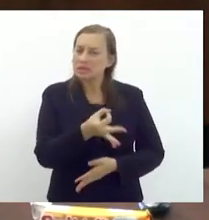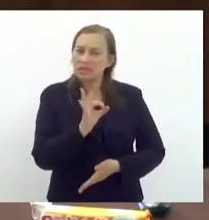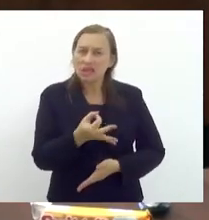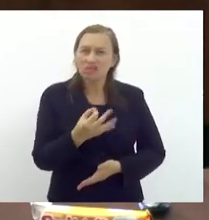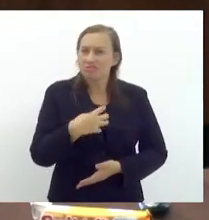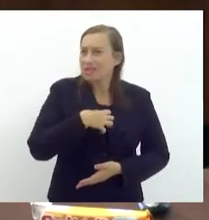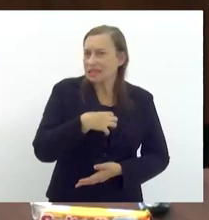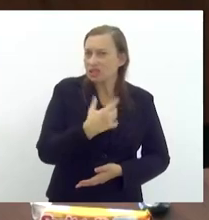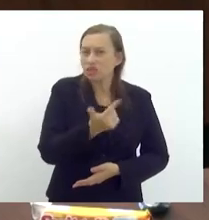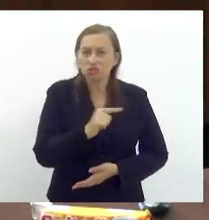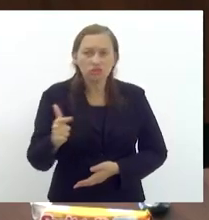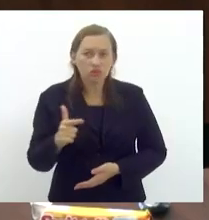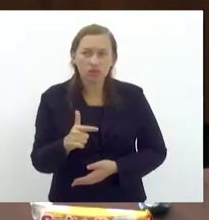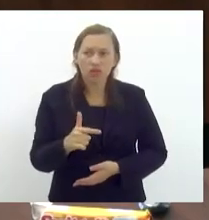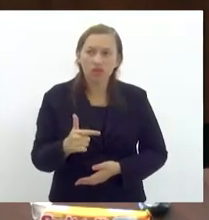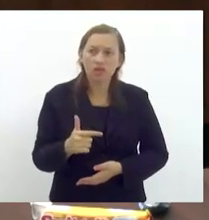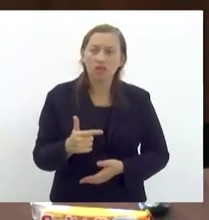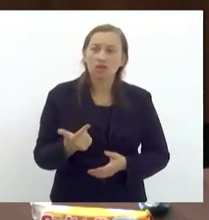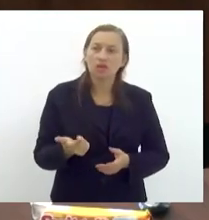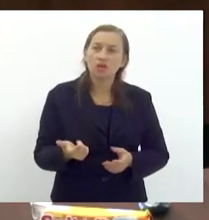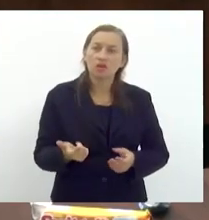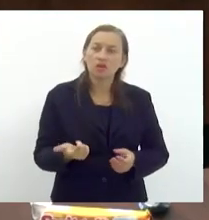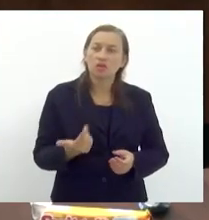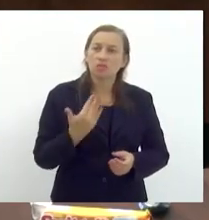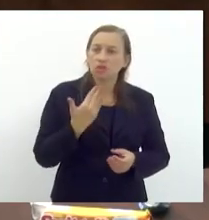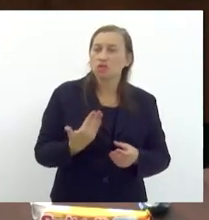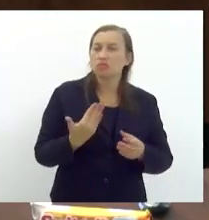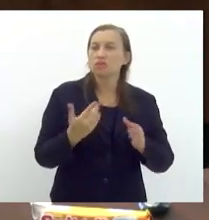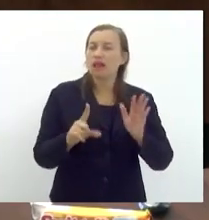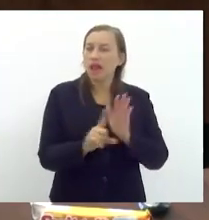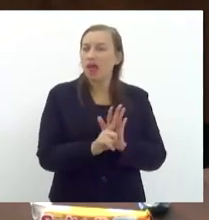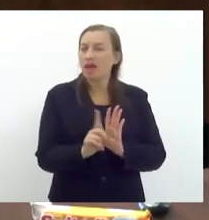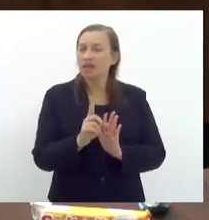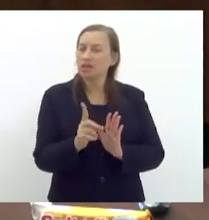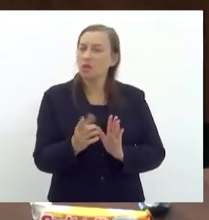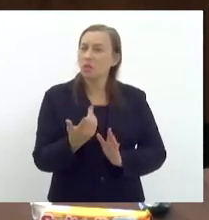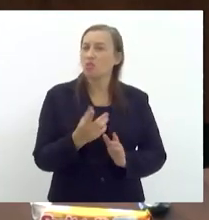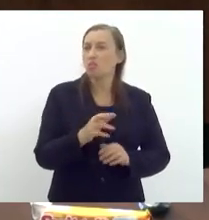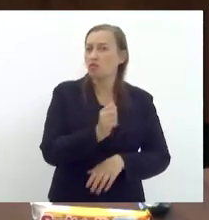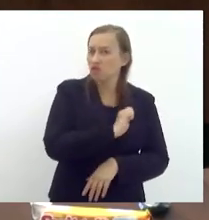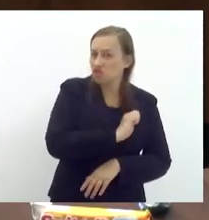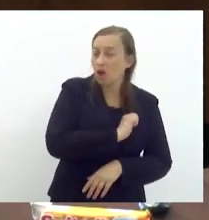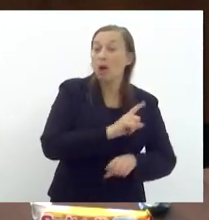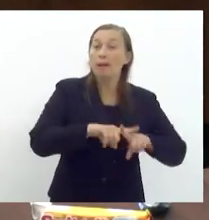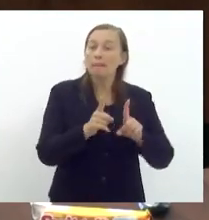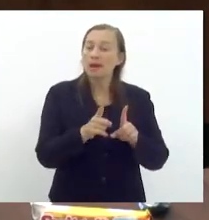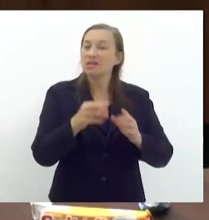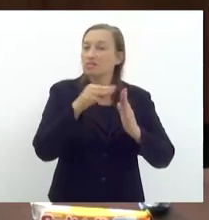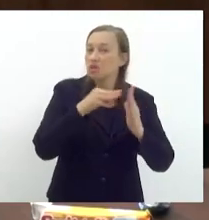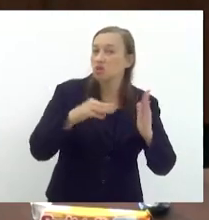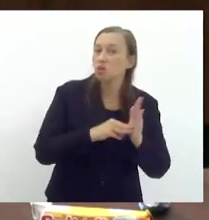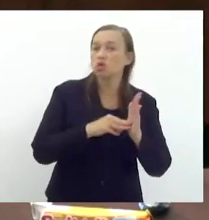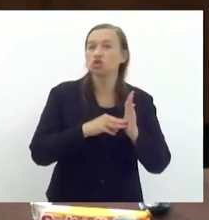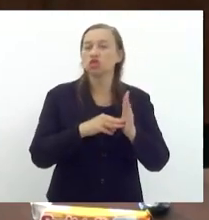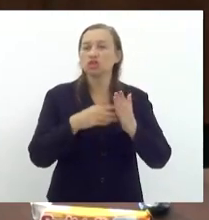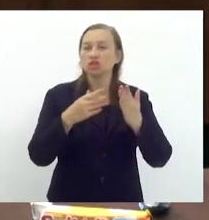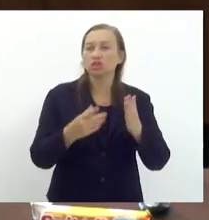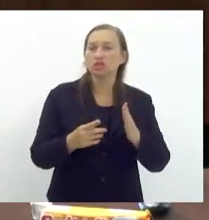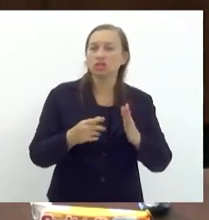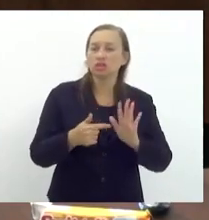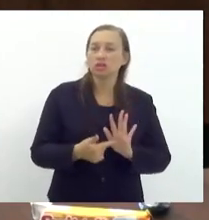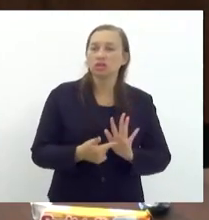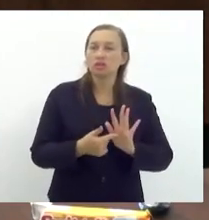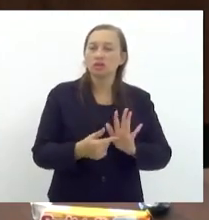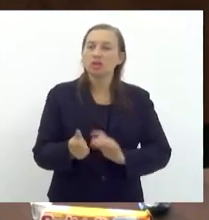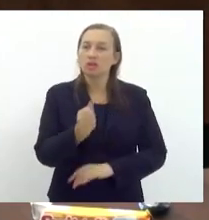não faz sentido a revogação da Lei e não pelo benefício fiscal mas sim pela metodologia aplicada pelo